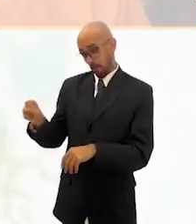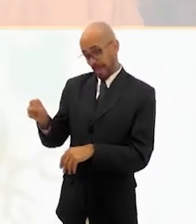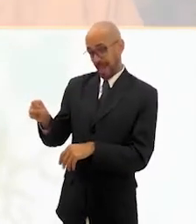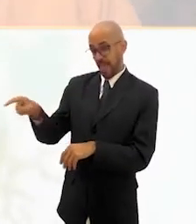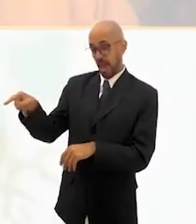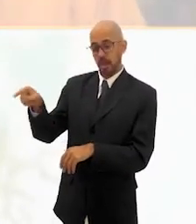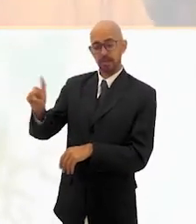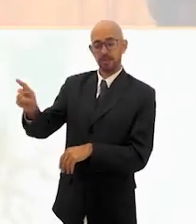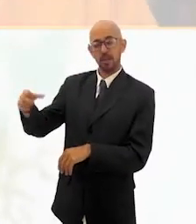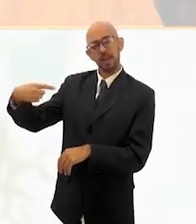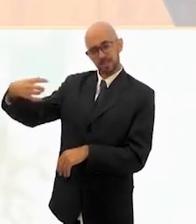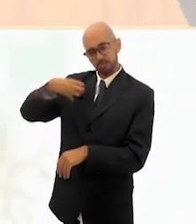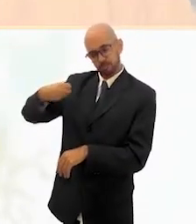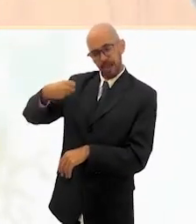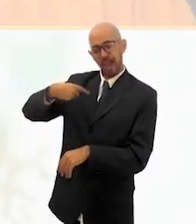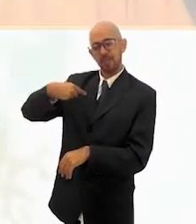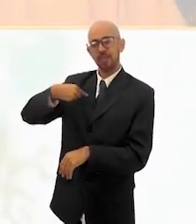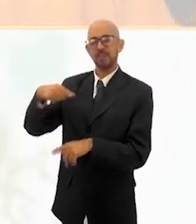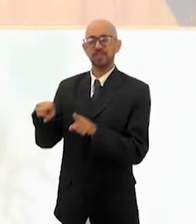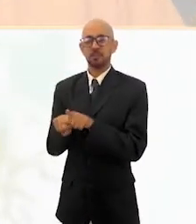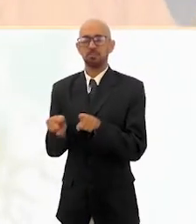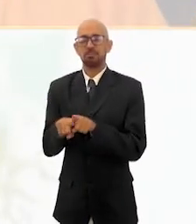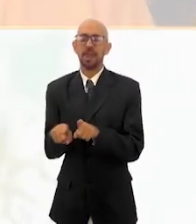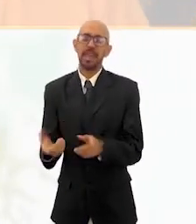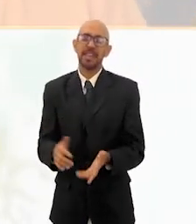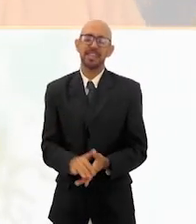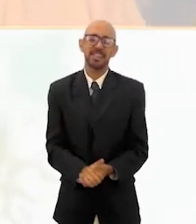isso, adorei, é mas foi isso. ótimo, foi um início bom.